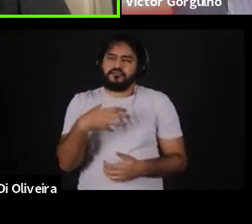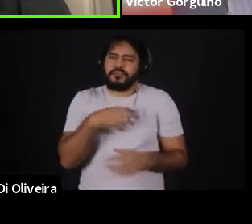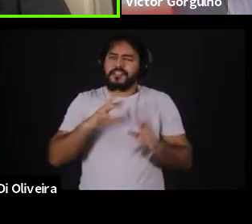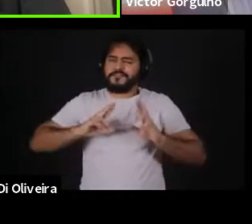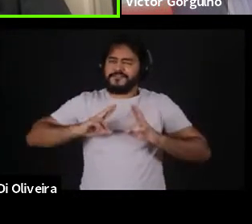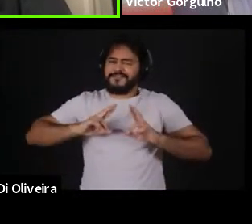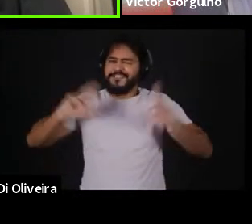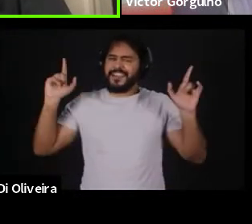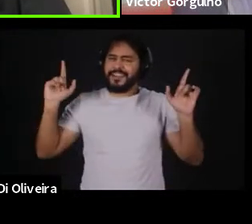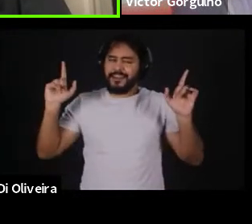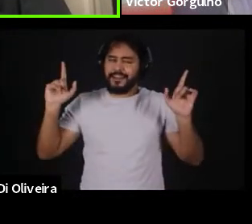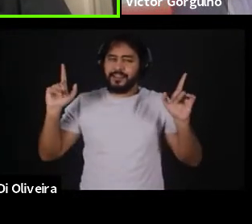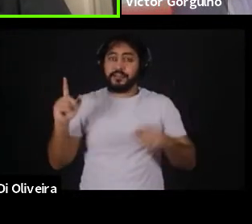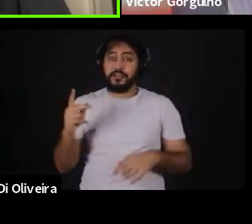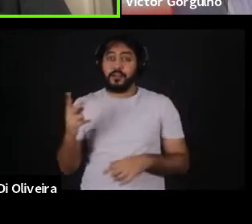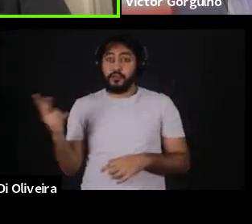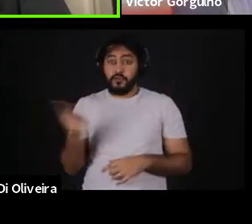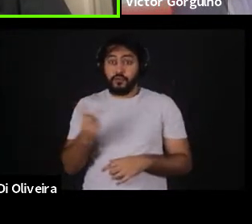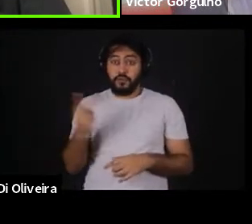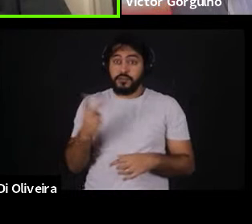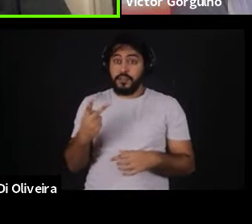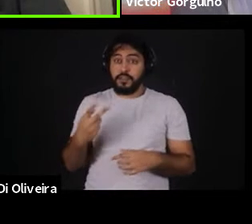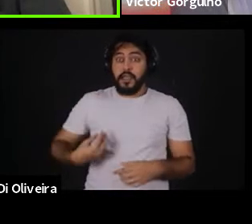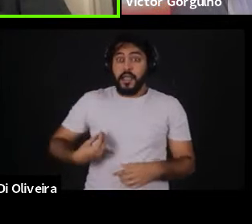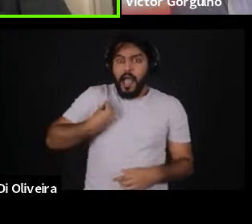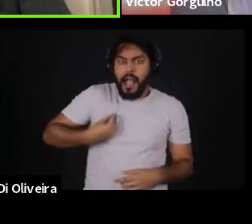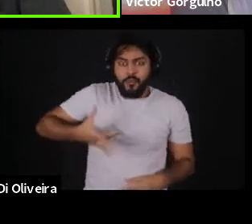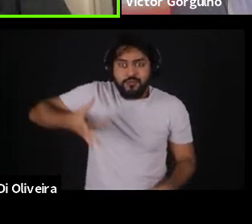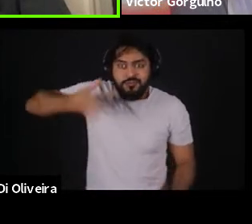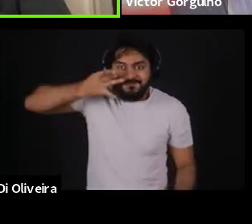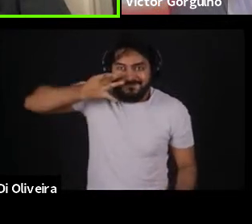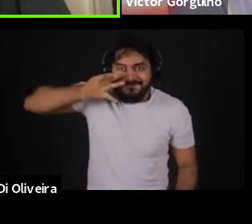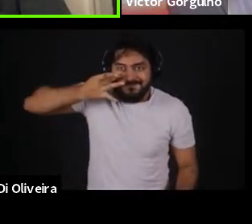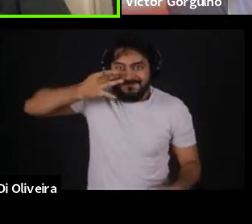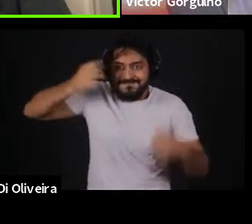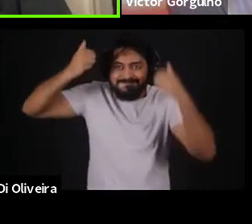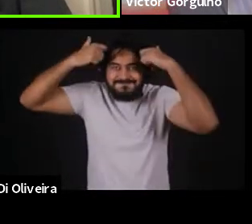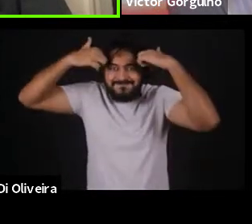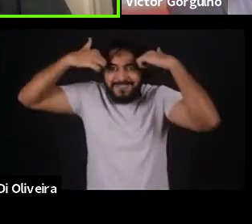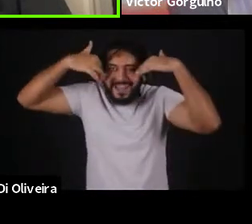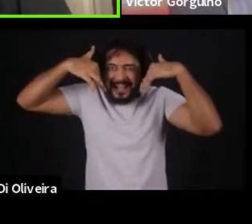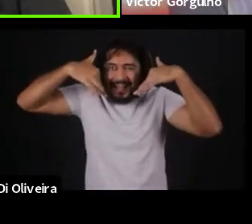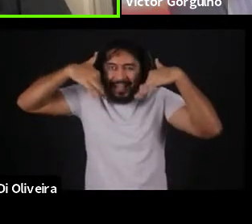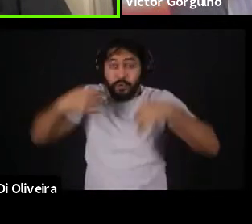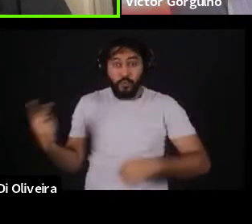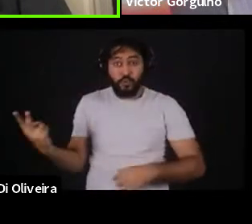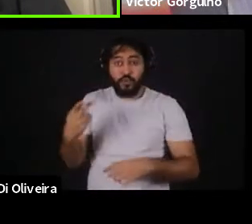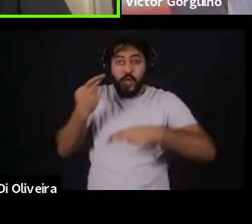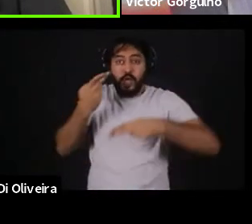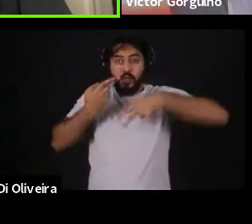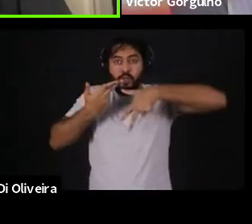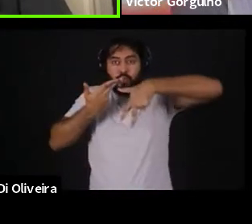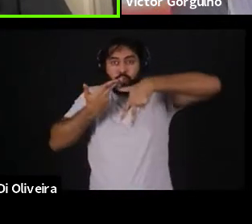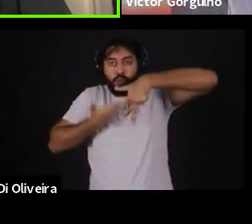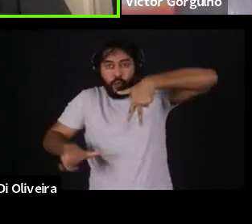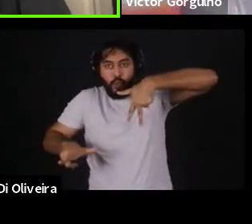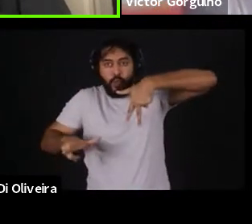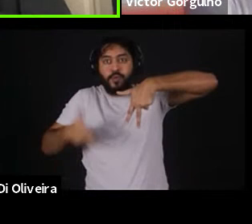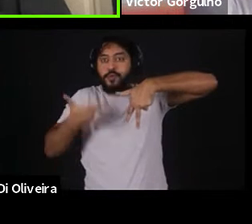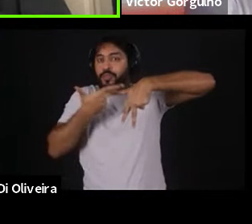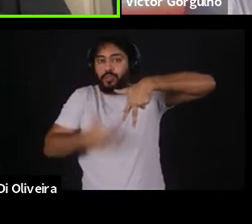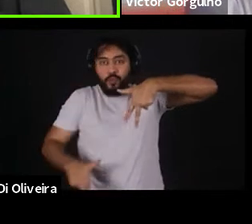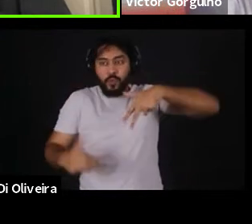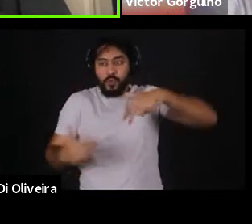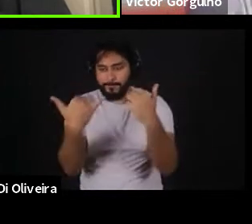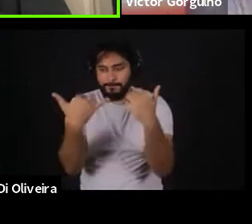estão suando ao vivo, nus ou praticamente nus, com o público a 2 metros de distância